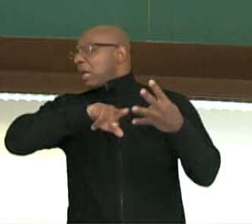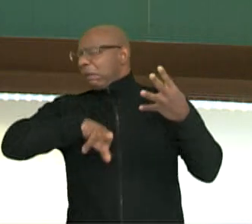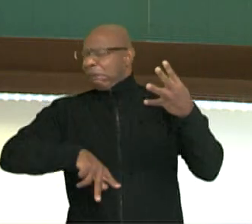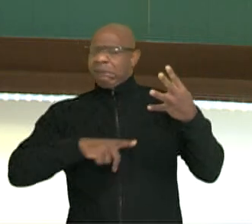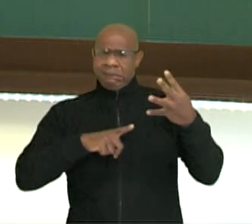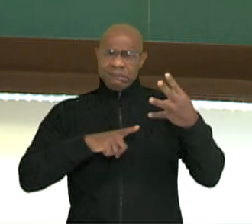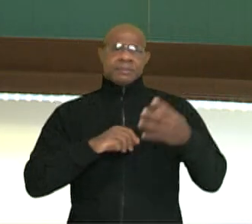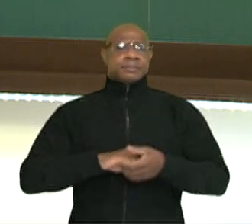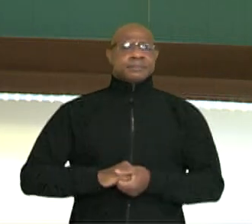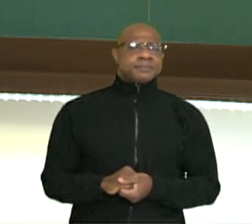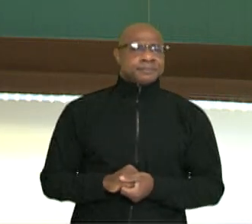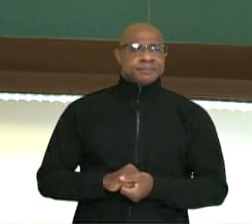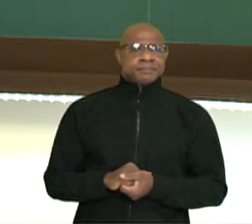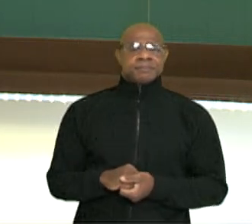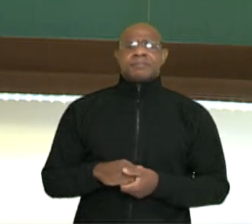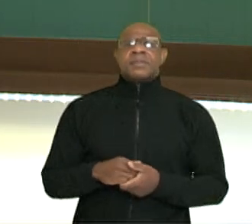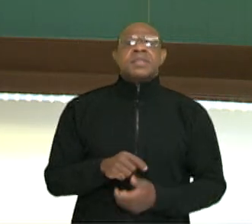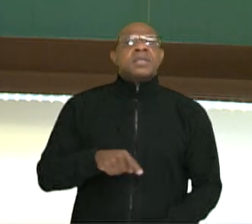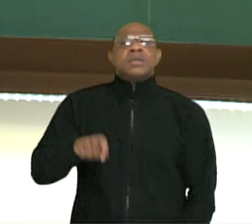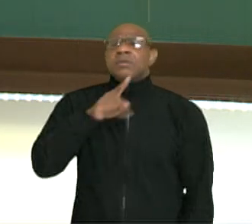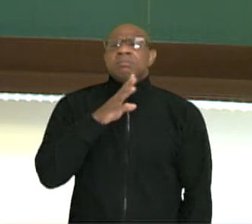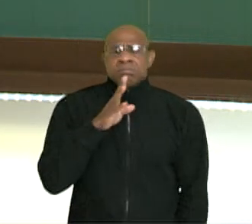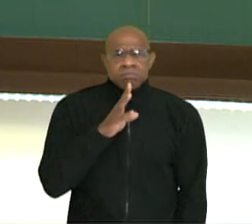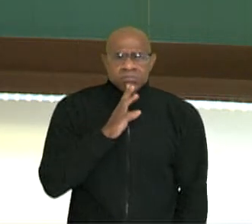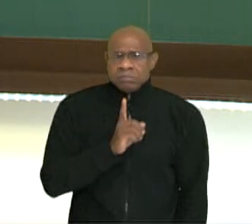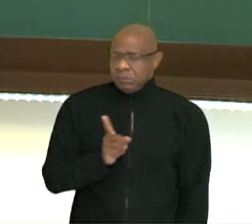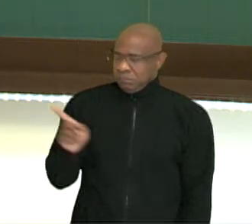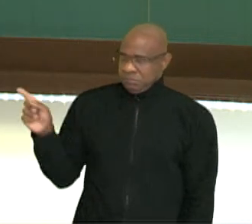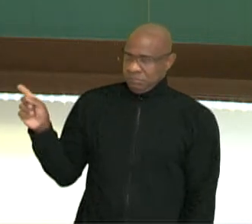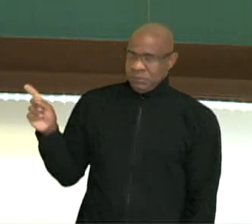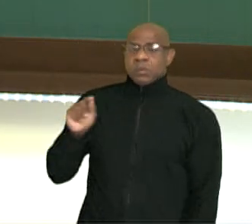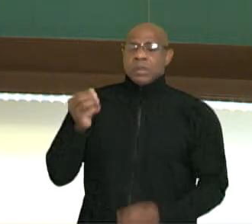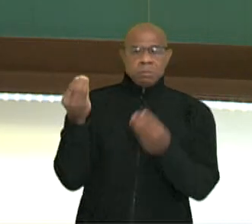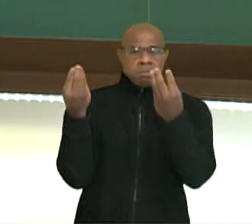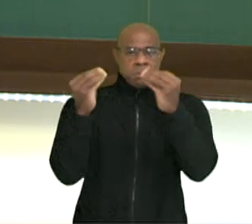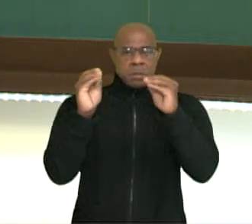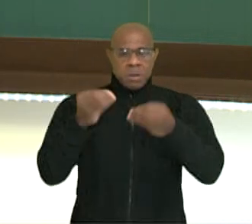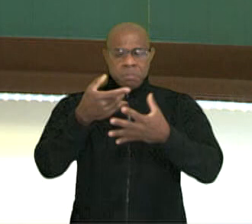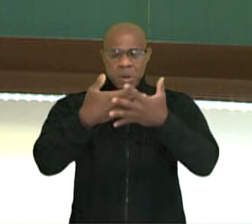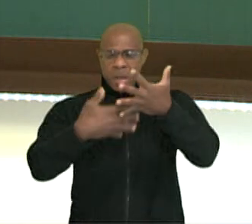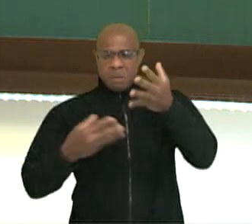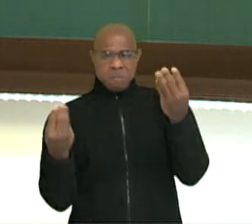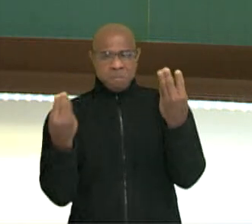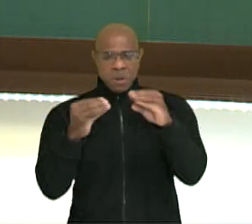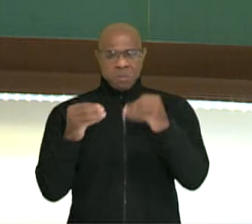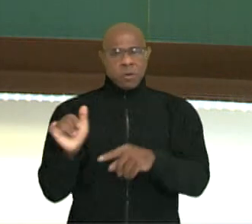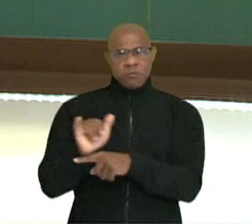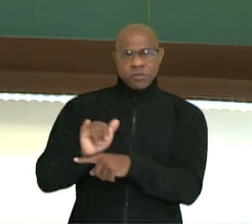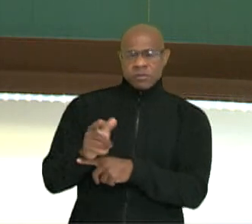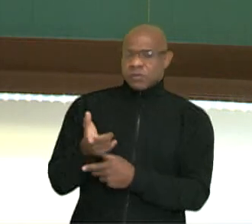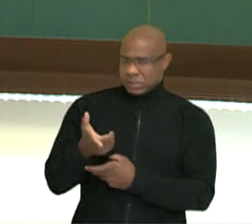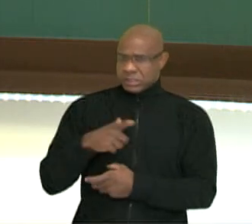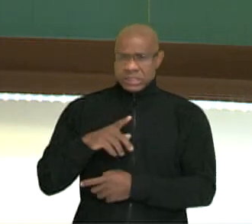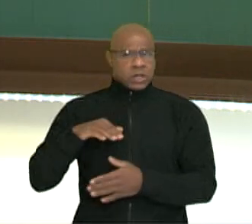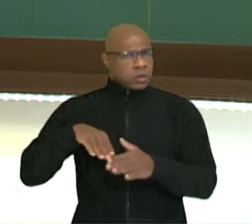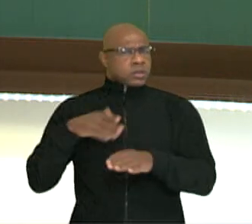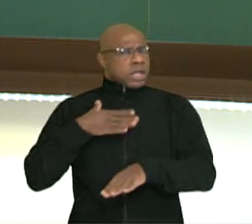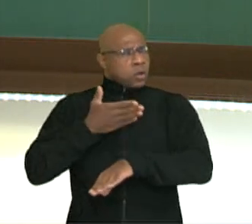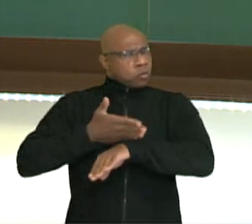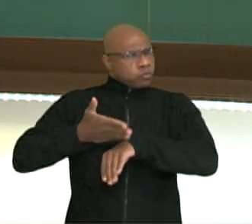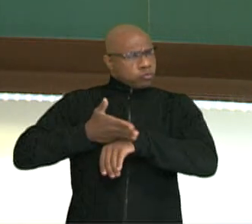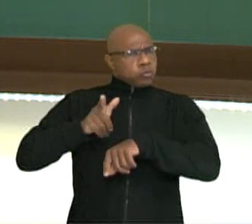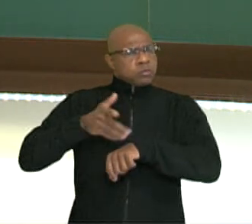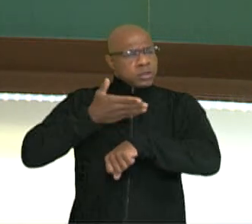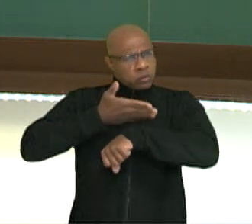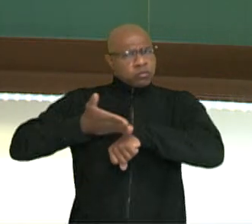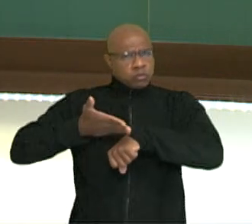outros, certo? E você conhece o que eles postam? Você conhece esses vídeos? Você tem o hábito de assistir YouTubers? Essa é